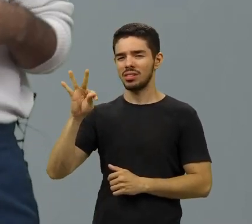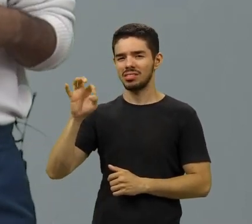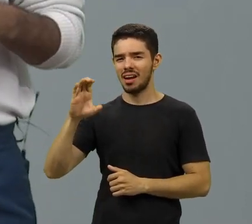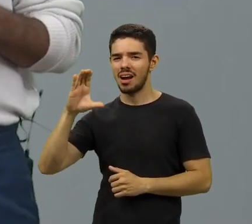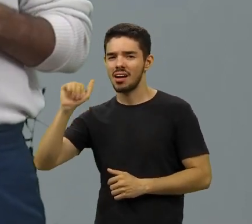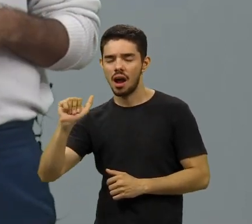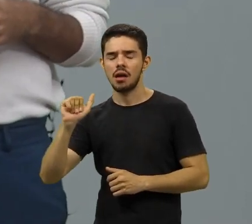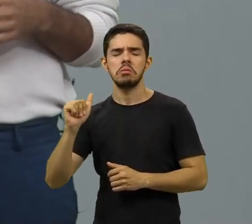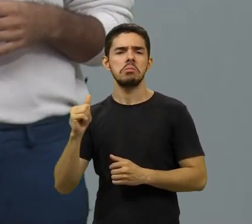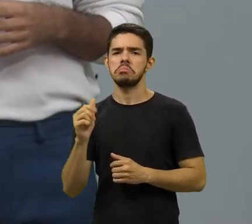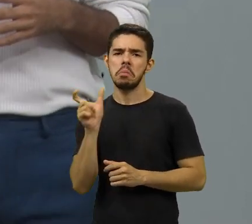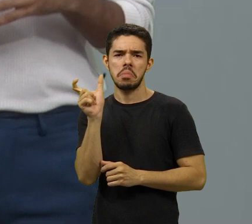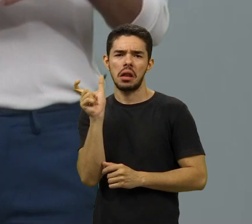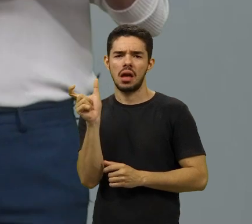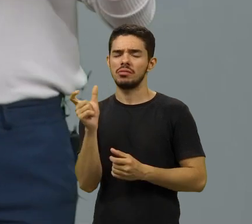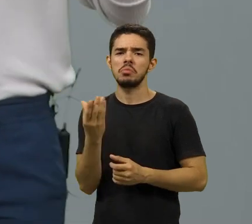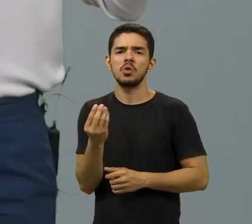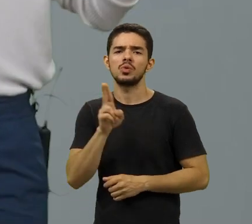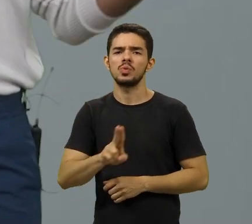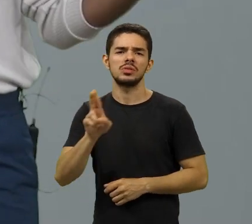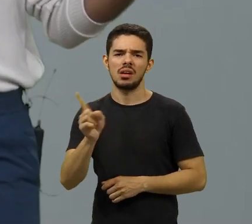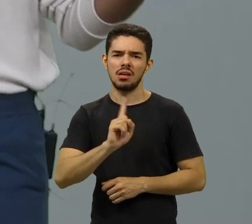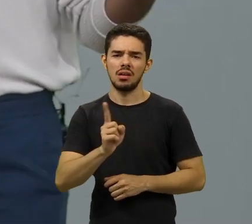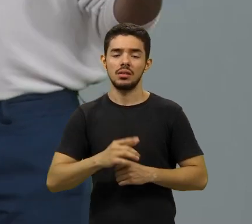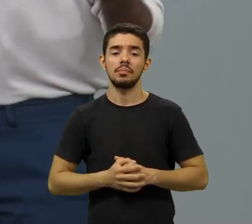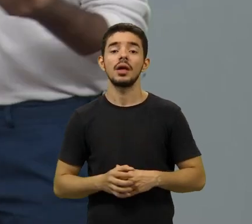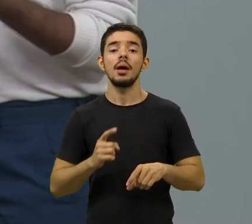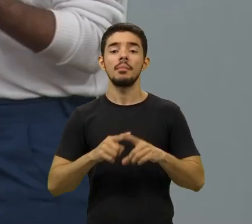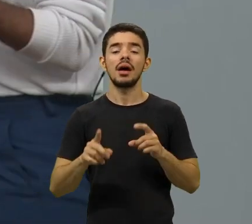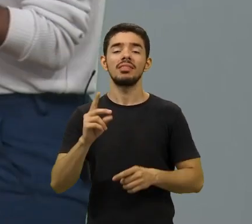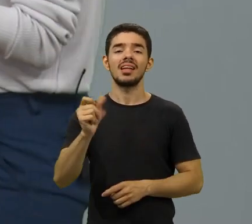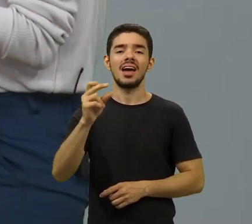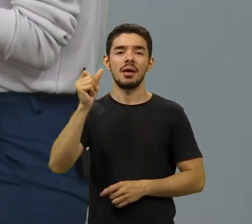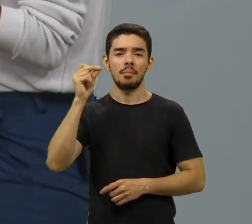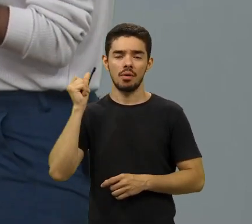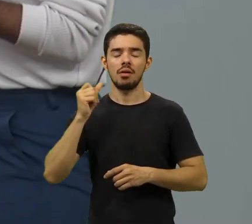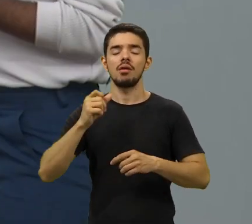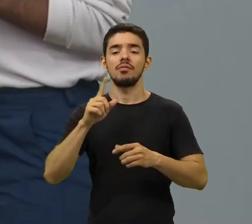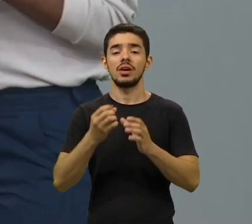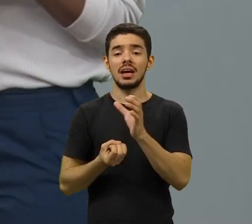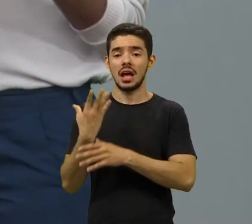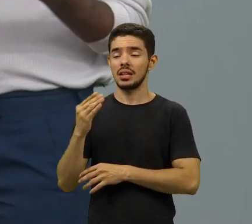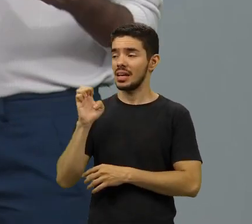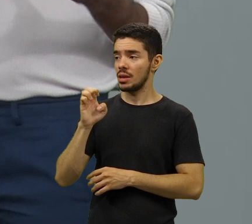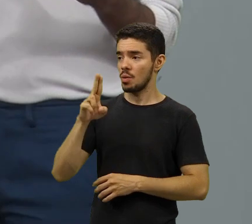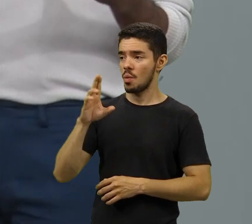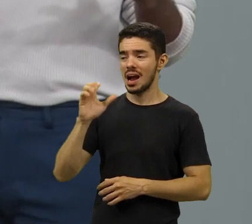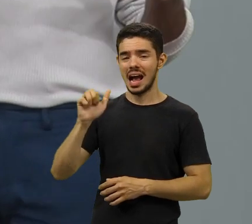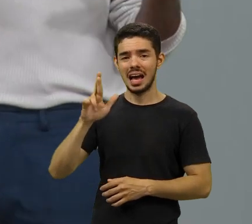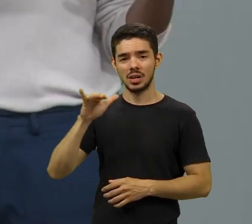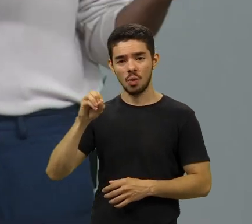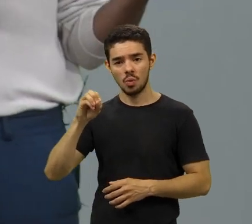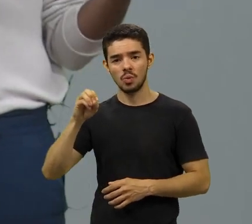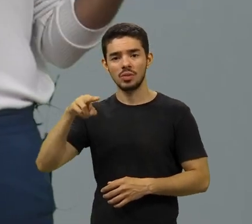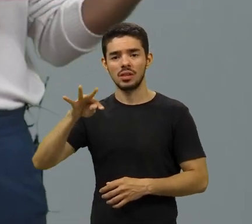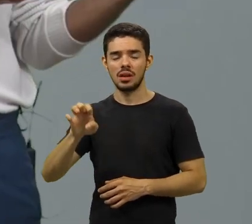tão utilizado hoje em dia, né? Ele é um termo mais antigo. Mas na época que foi definida a palavra eucarionte, o